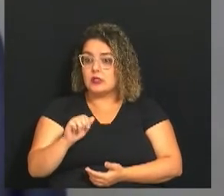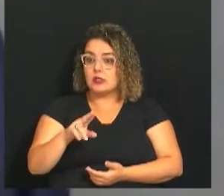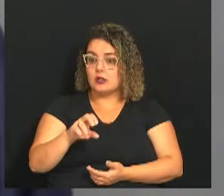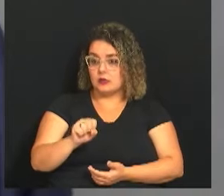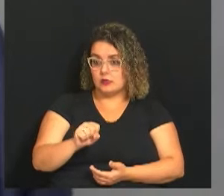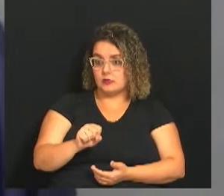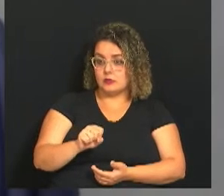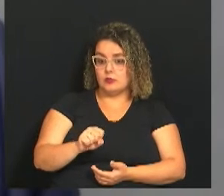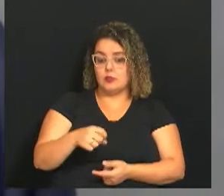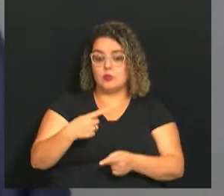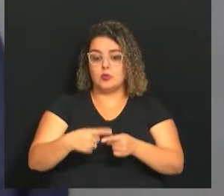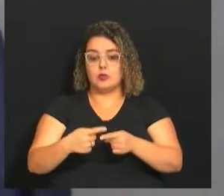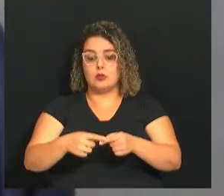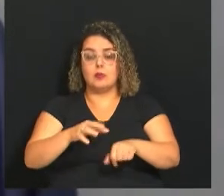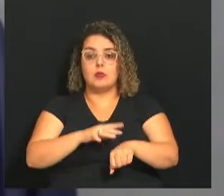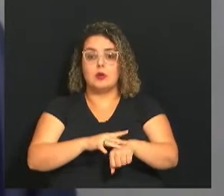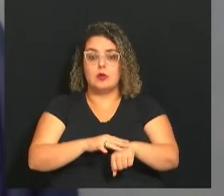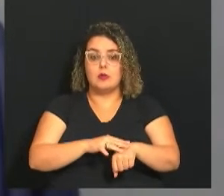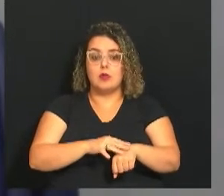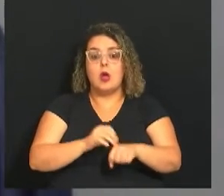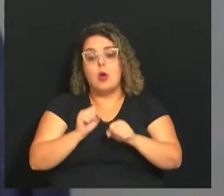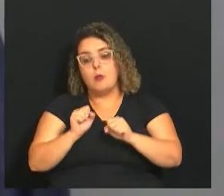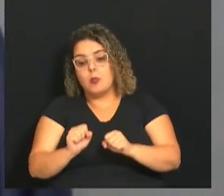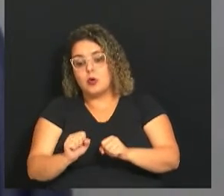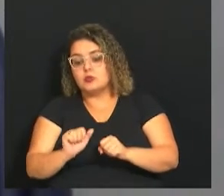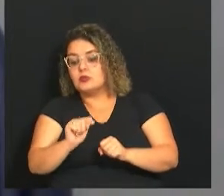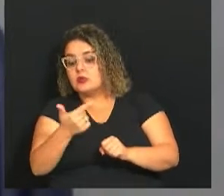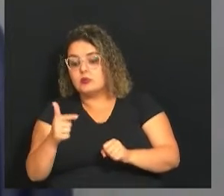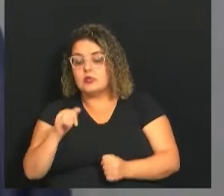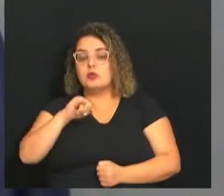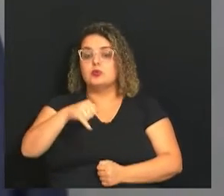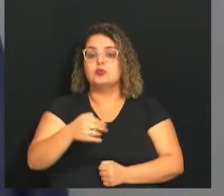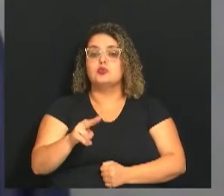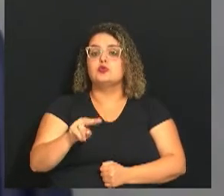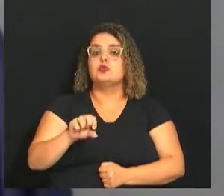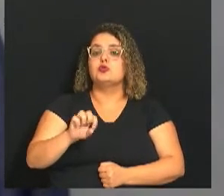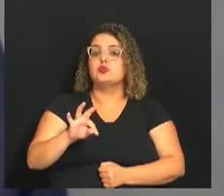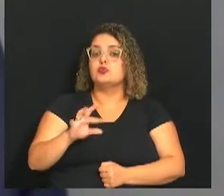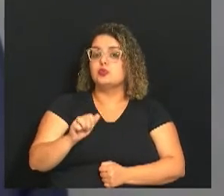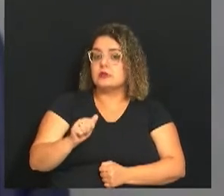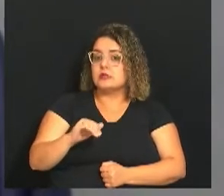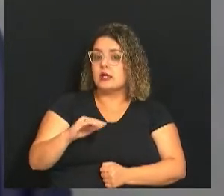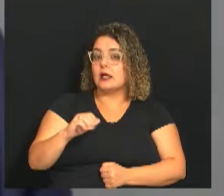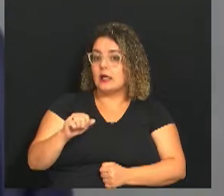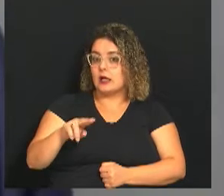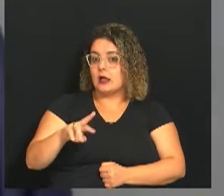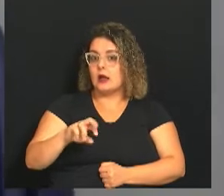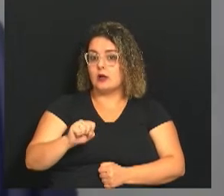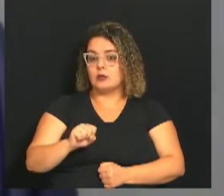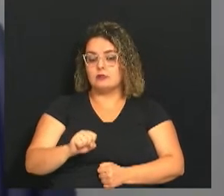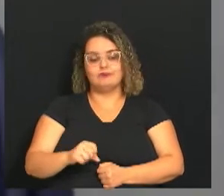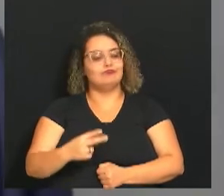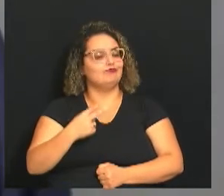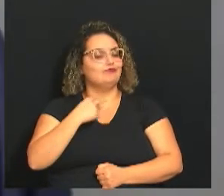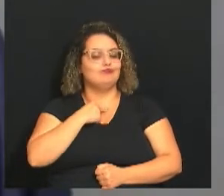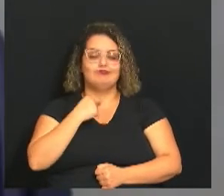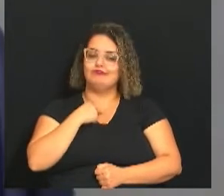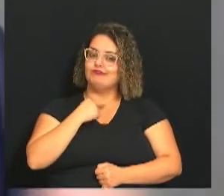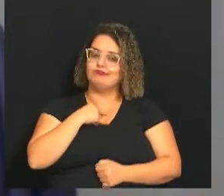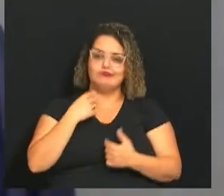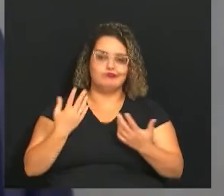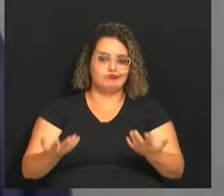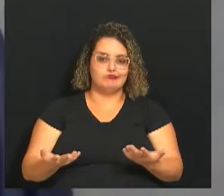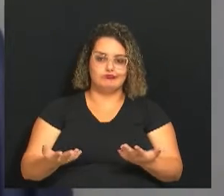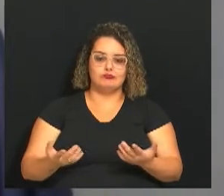causa? Também não. Porque quando a pessoa tem uma doença constatada, esse tipo de demissão ela